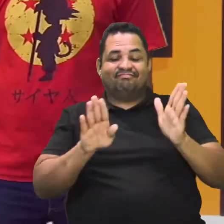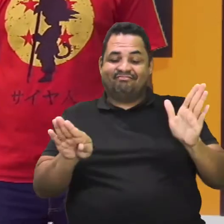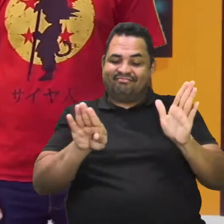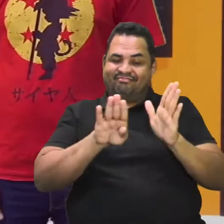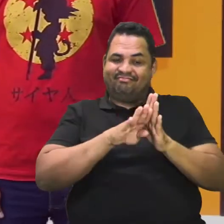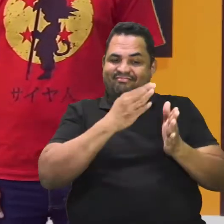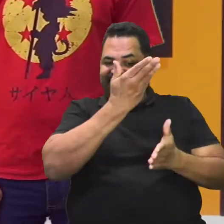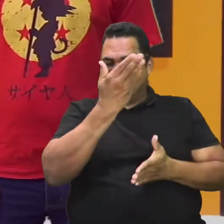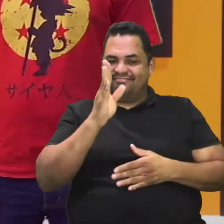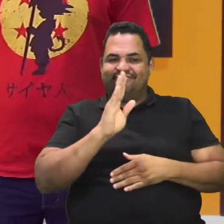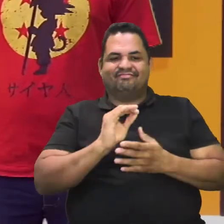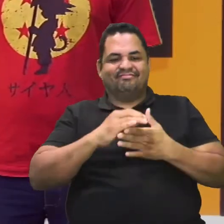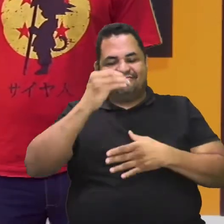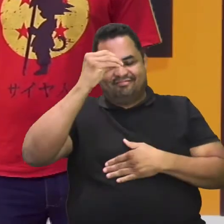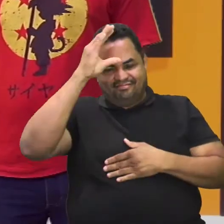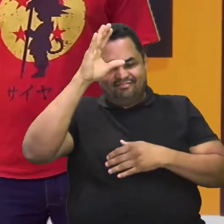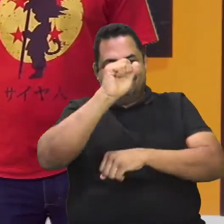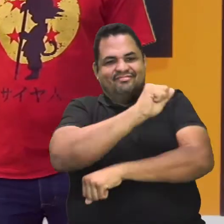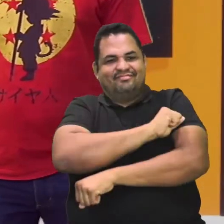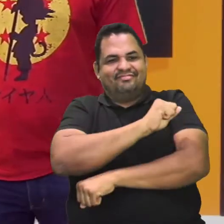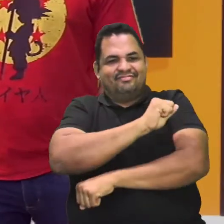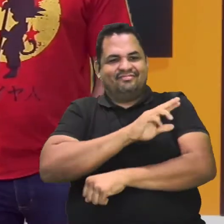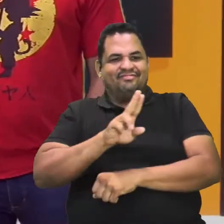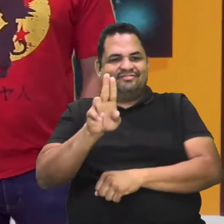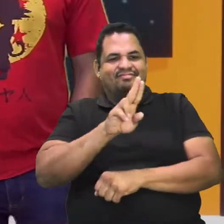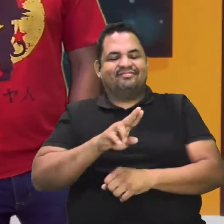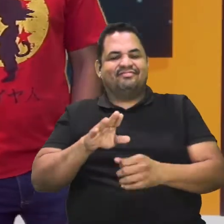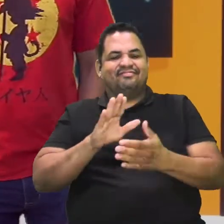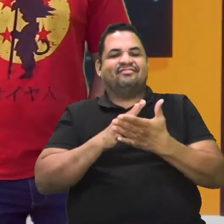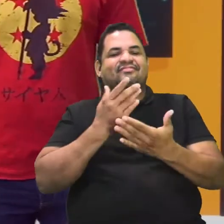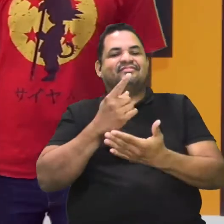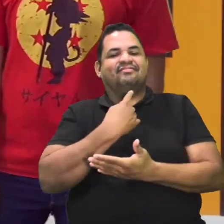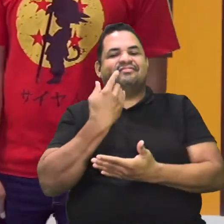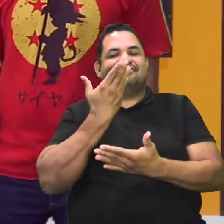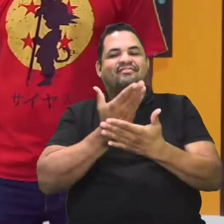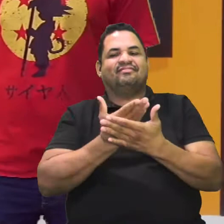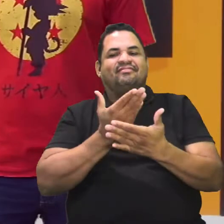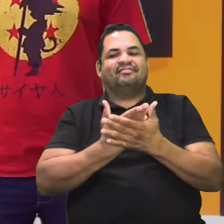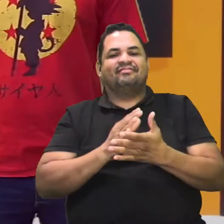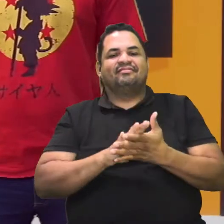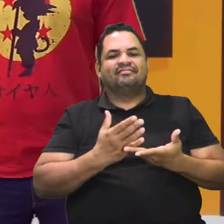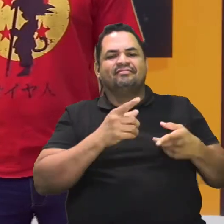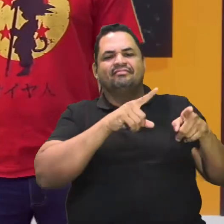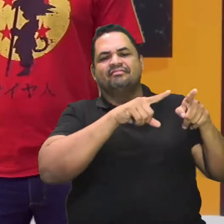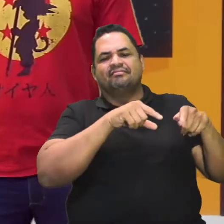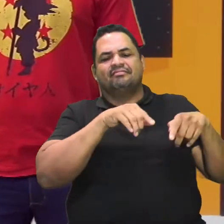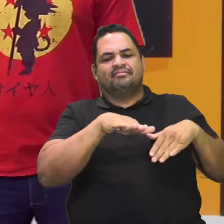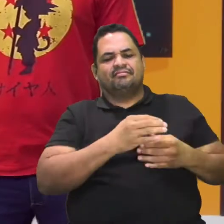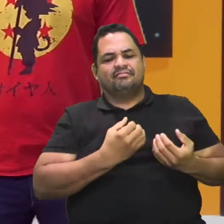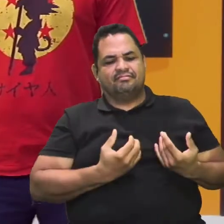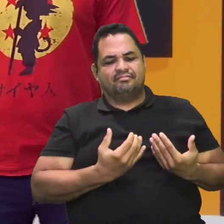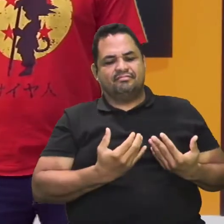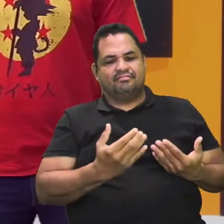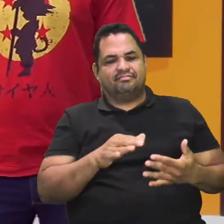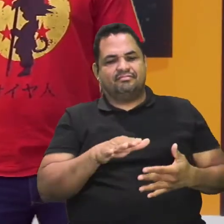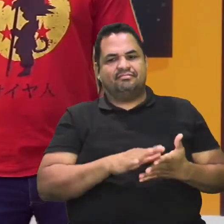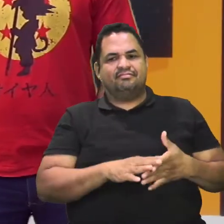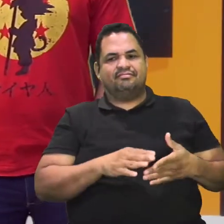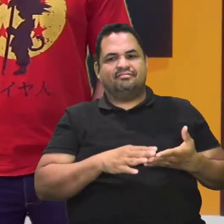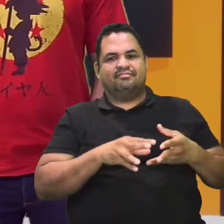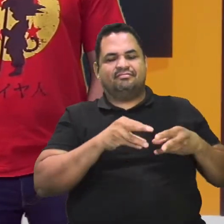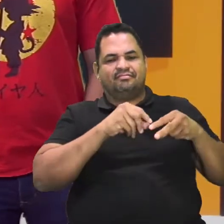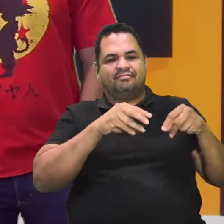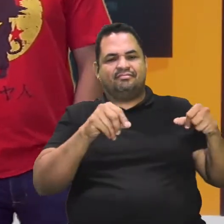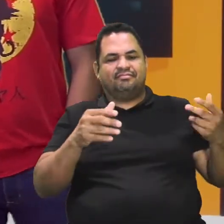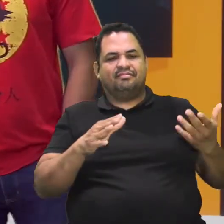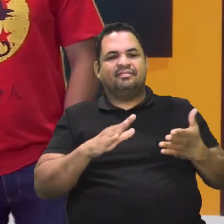chega ao conhecimento aos alunos através das nossas aulas, né? Aqui é um campo, será? Um terrão? Sei não. Que